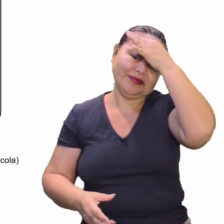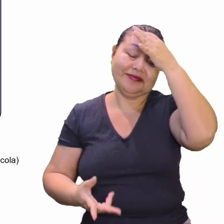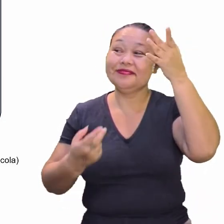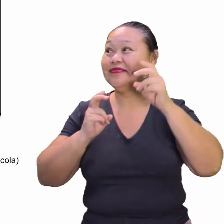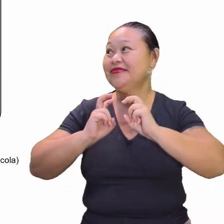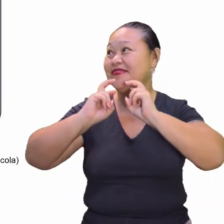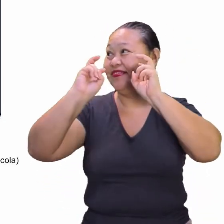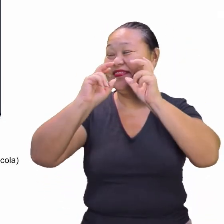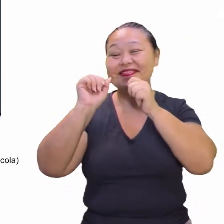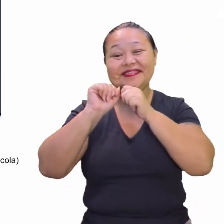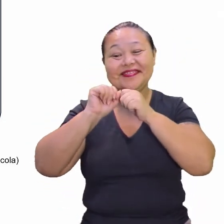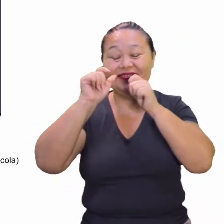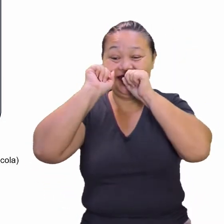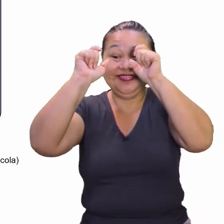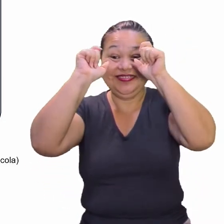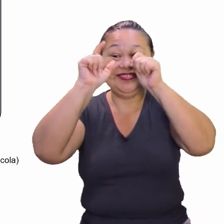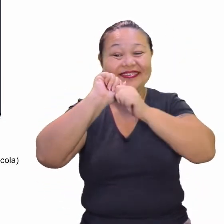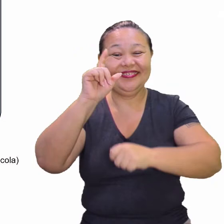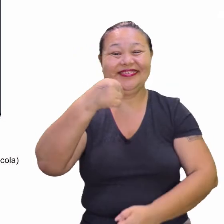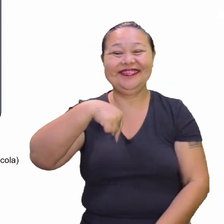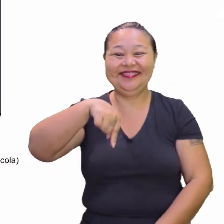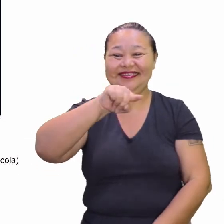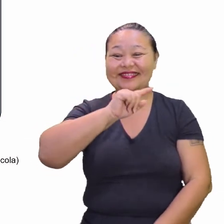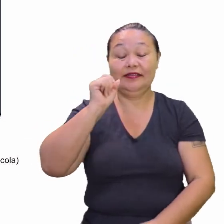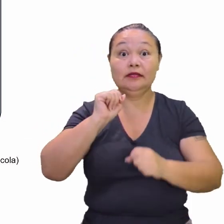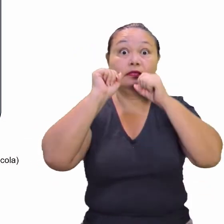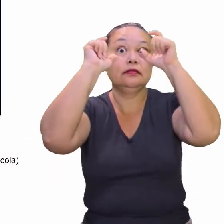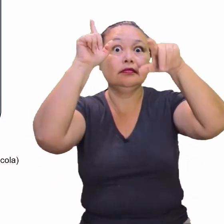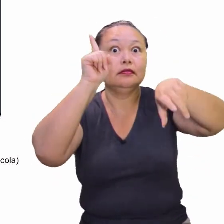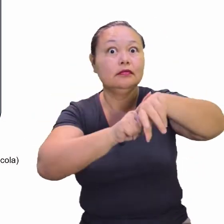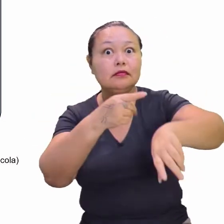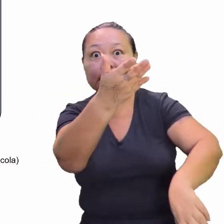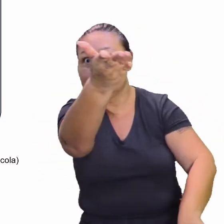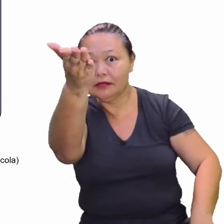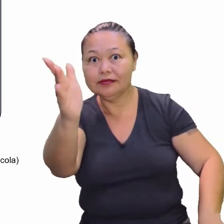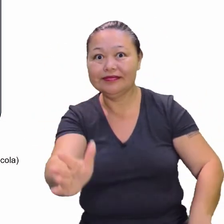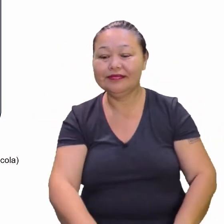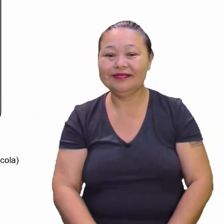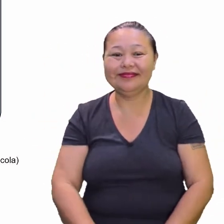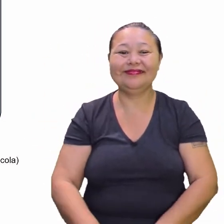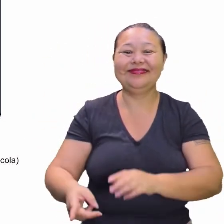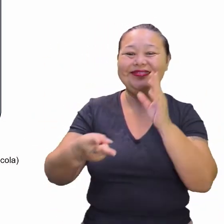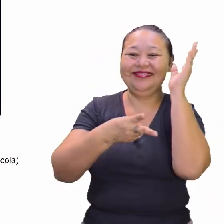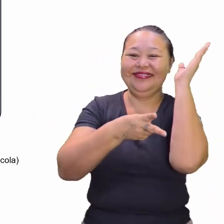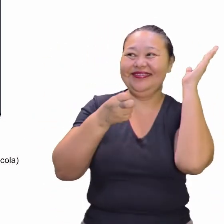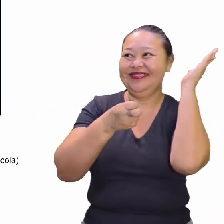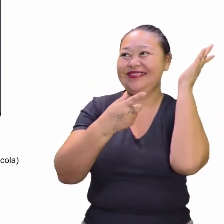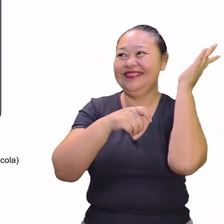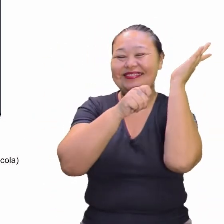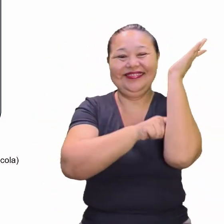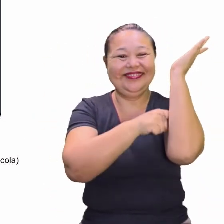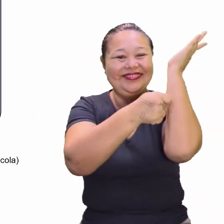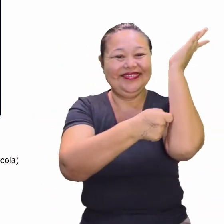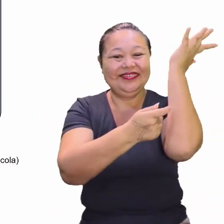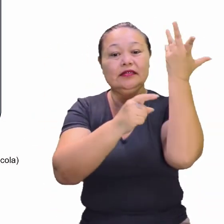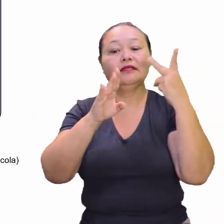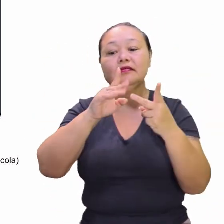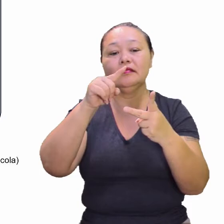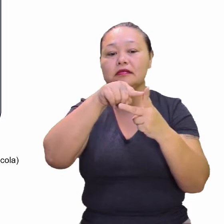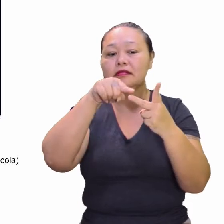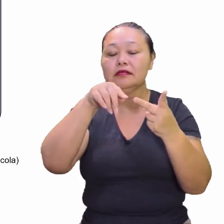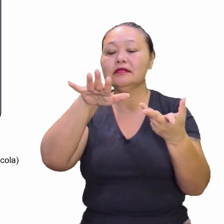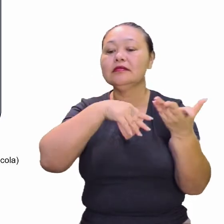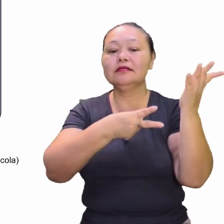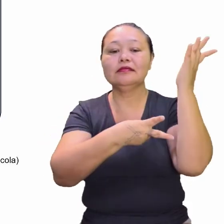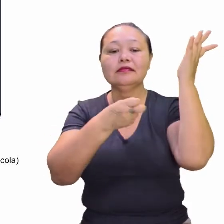Eu gritei, agora o aluno fez foi acordar lá. Acordou mesmo, todo mundo acordou na hora. A exploração de madeira e borracha são as